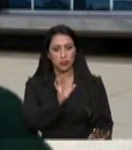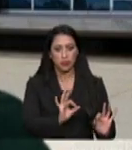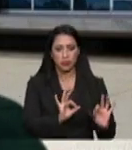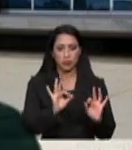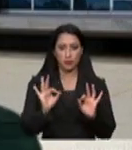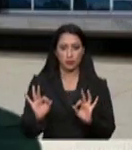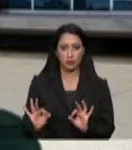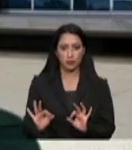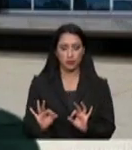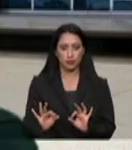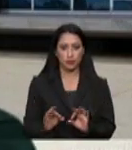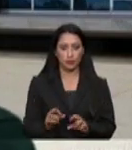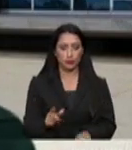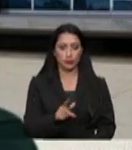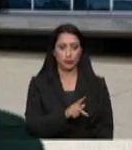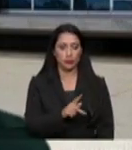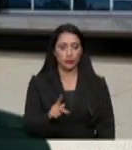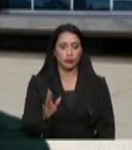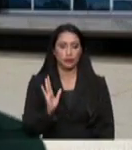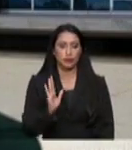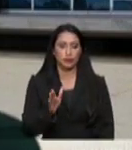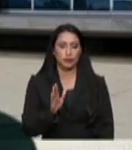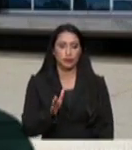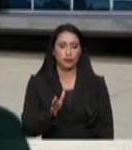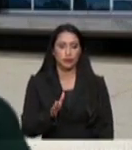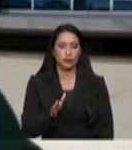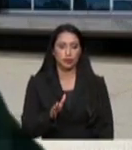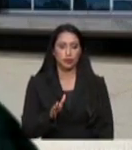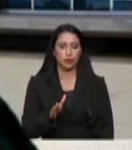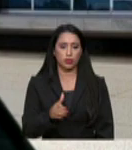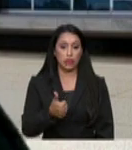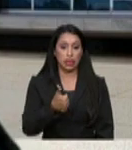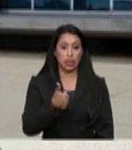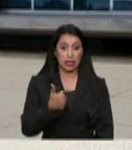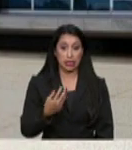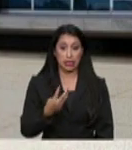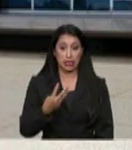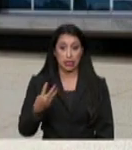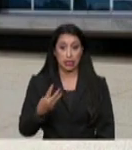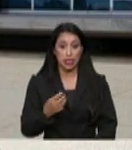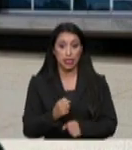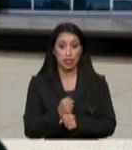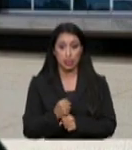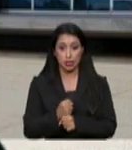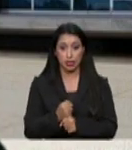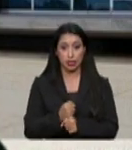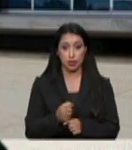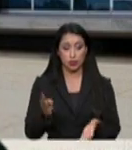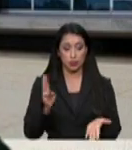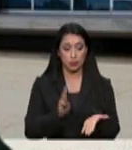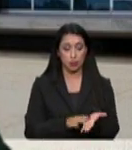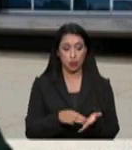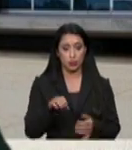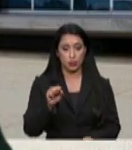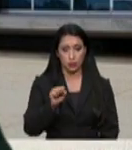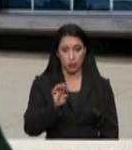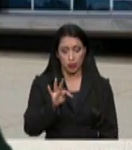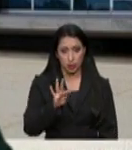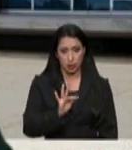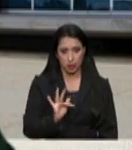acompanham o presidente eu já vou caminhando para 13 anos de integrante deste Supremo Tribunal